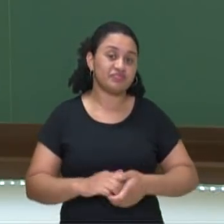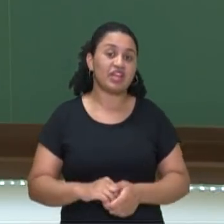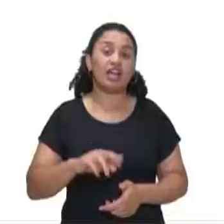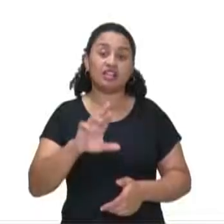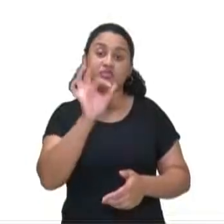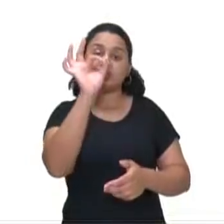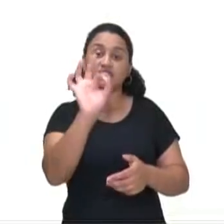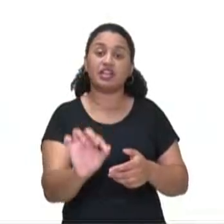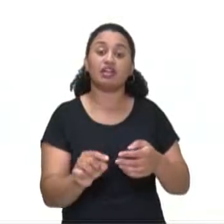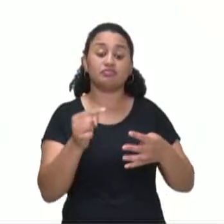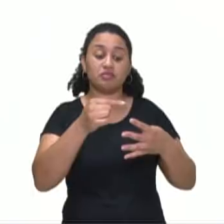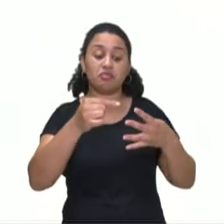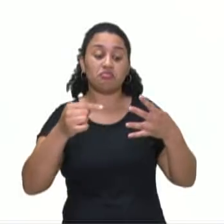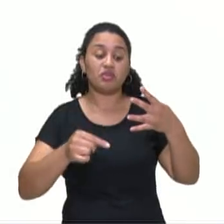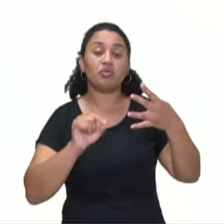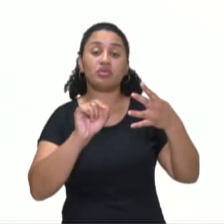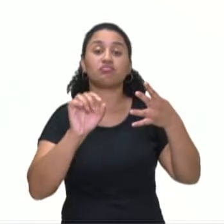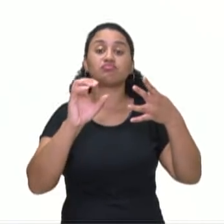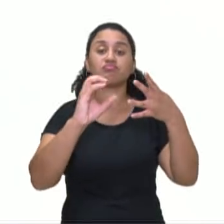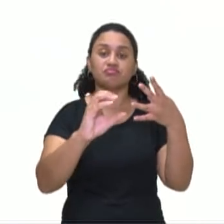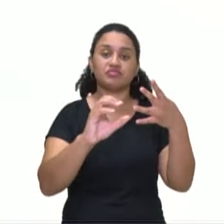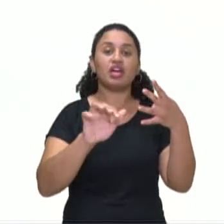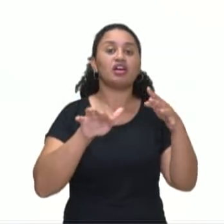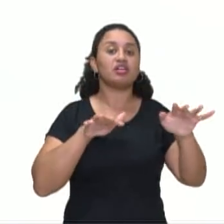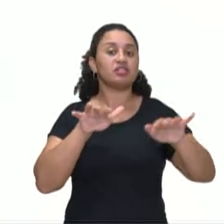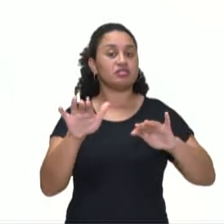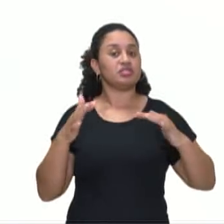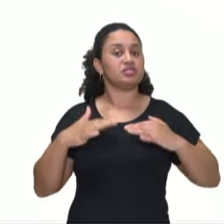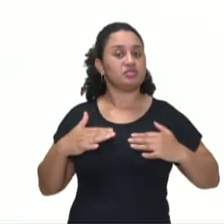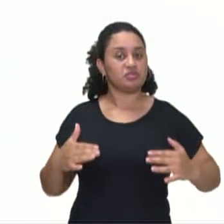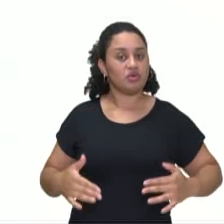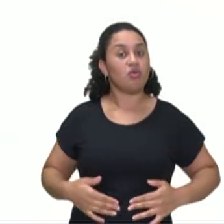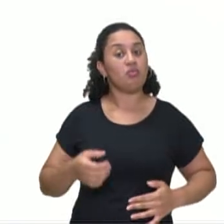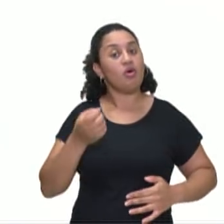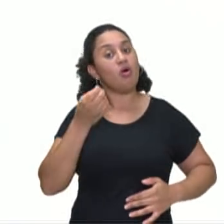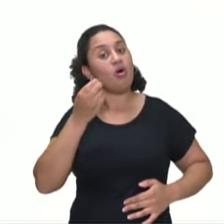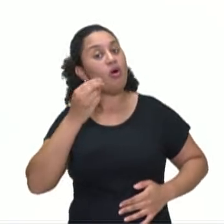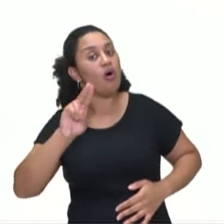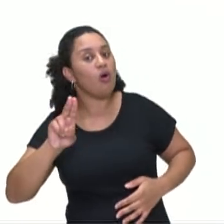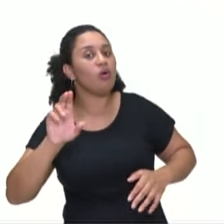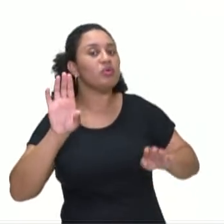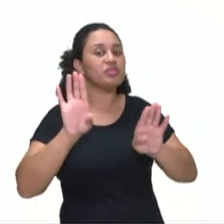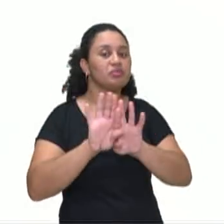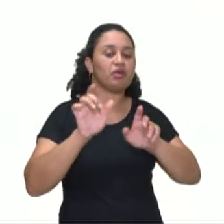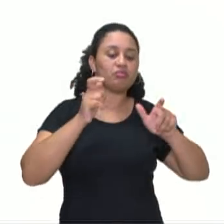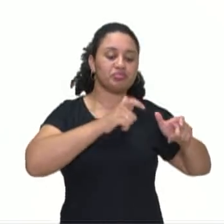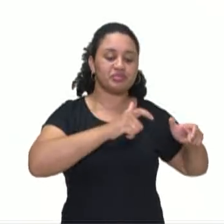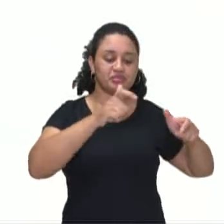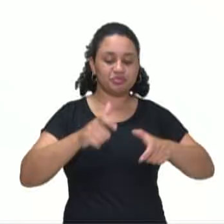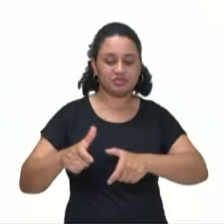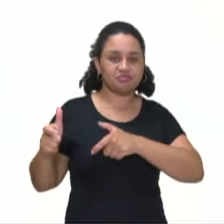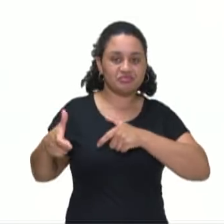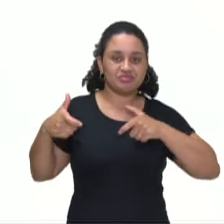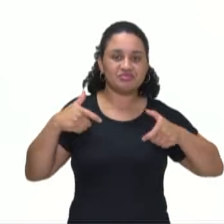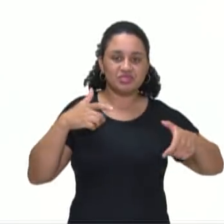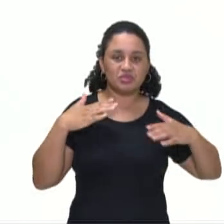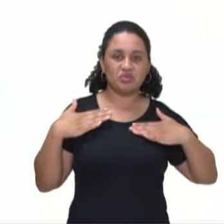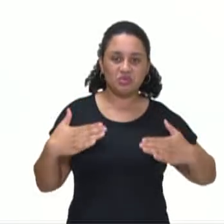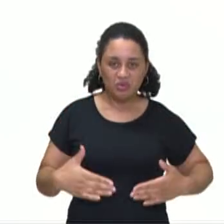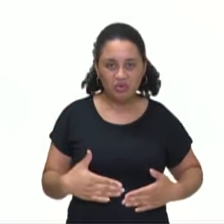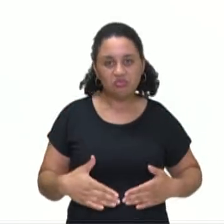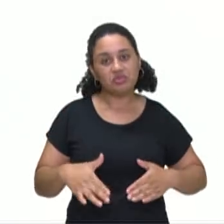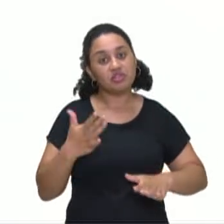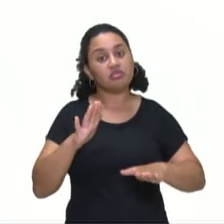a alternativa C. É o movimento do corpo ou parte do corpo em um